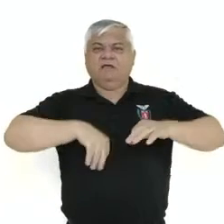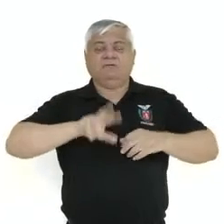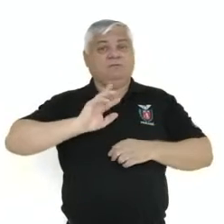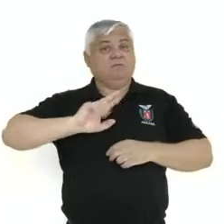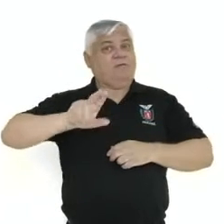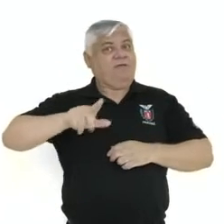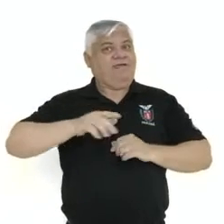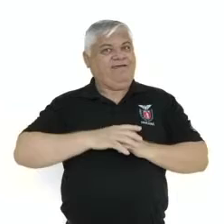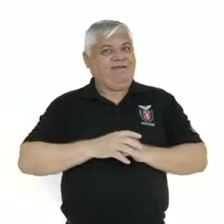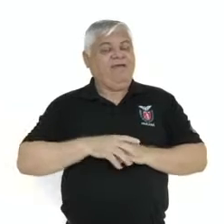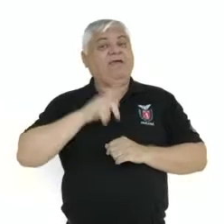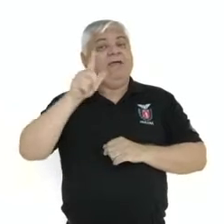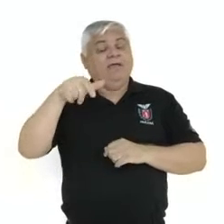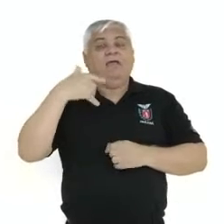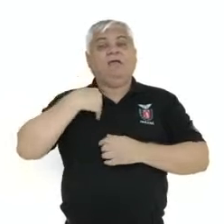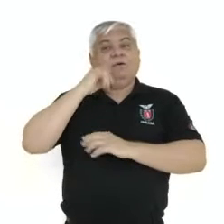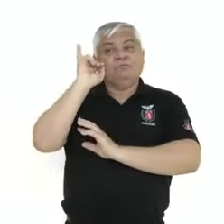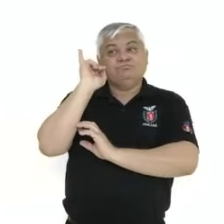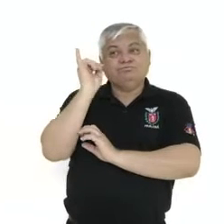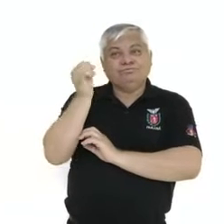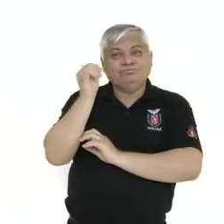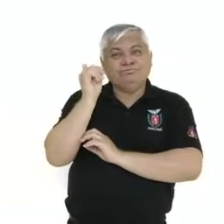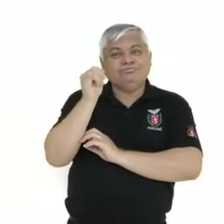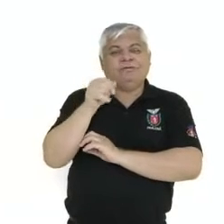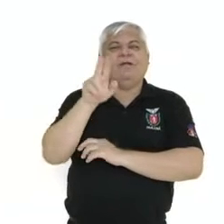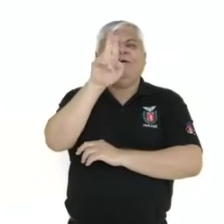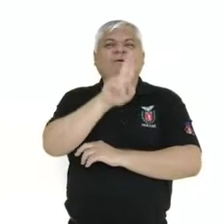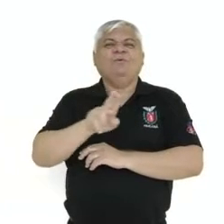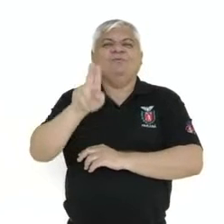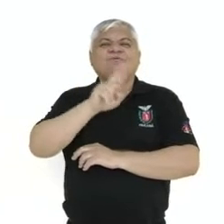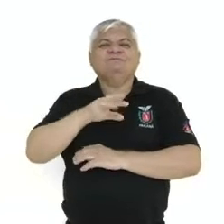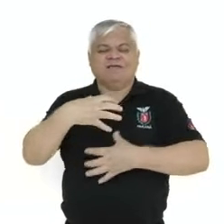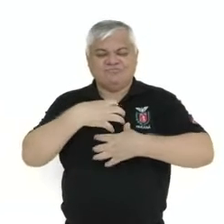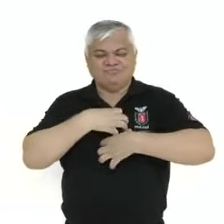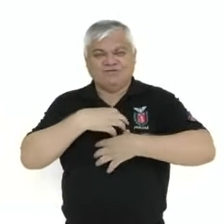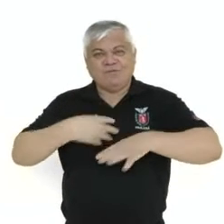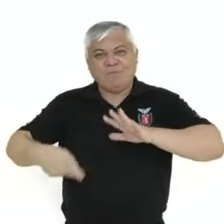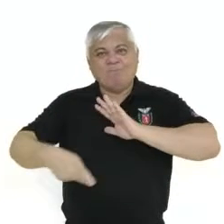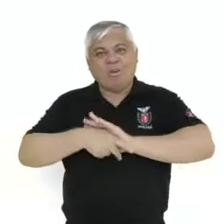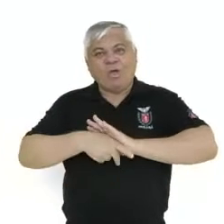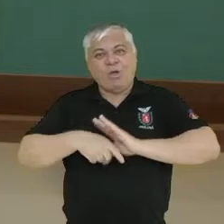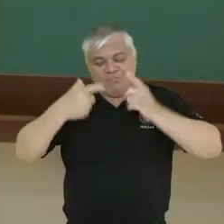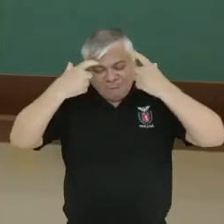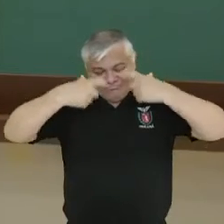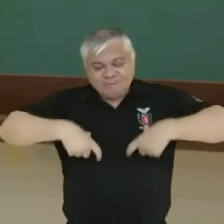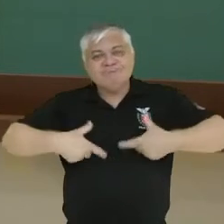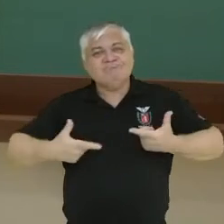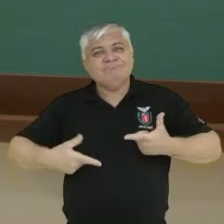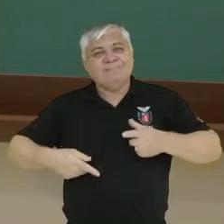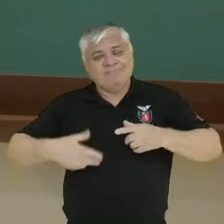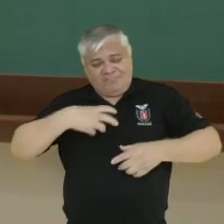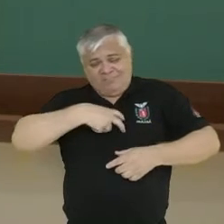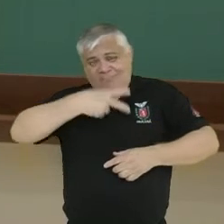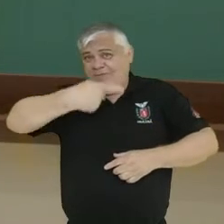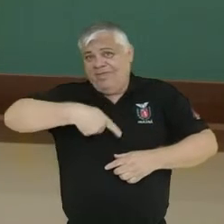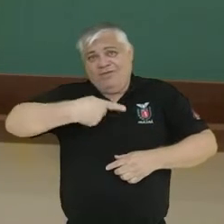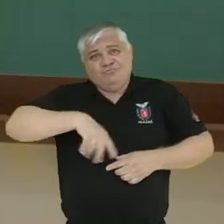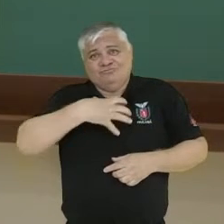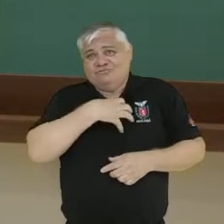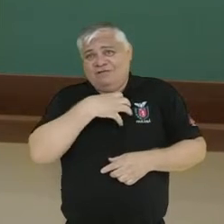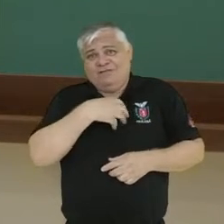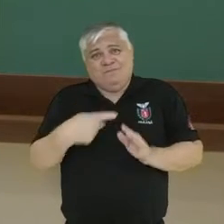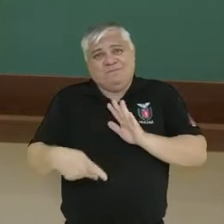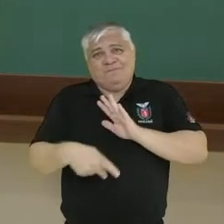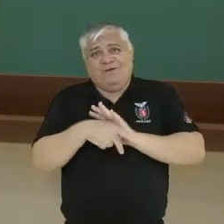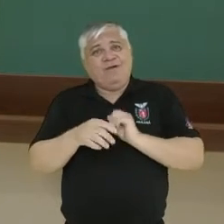de tudo, contar a história usando o seu estilo pessoal, ou seja, nós vamos contar a história